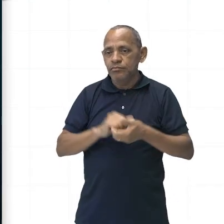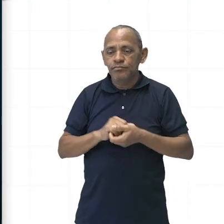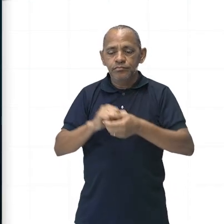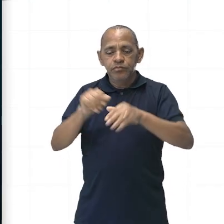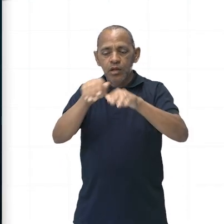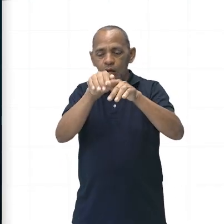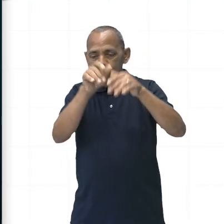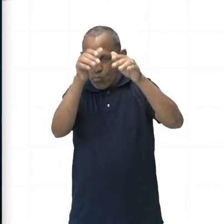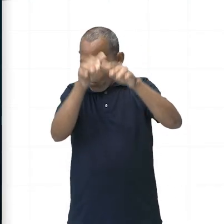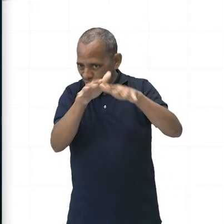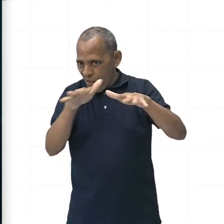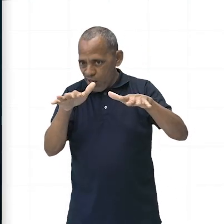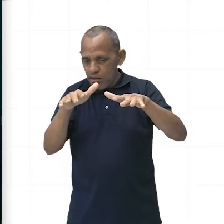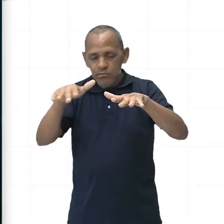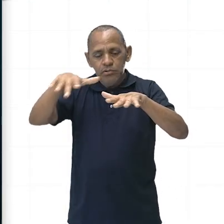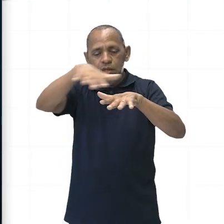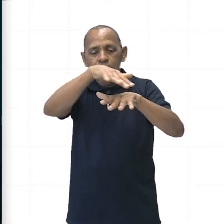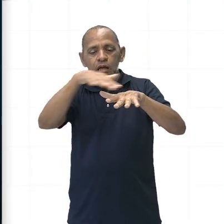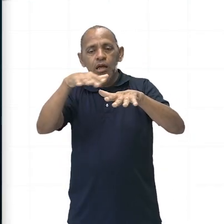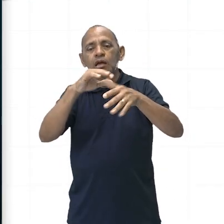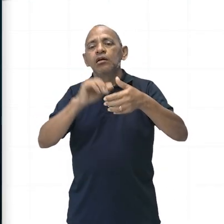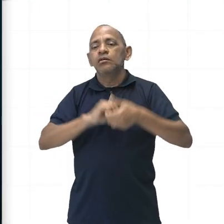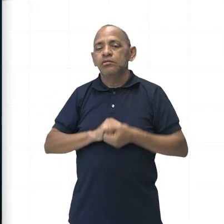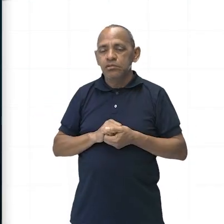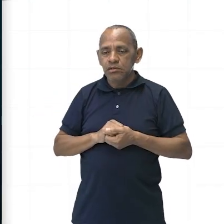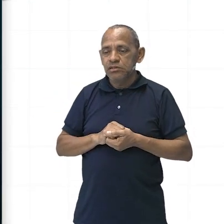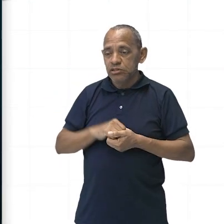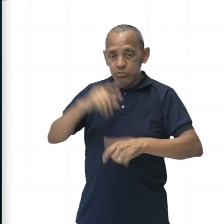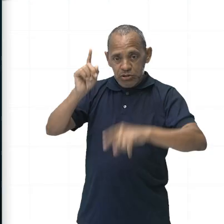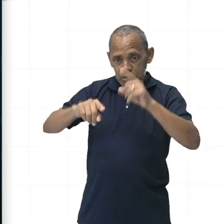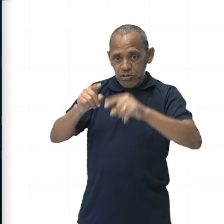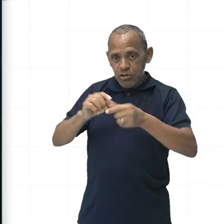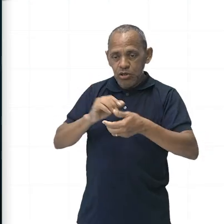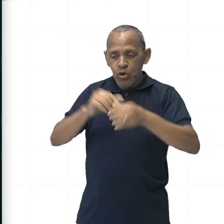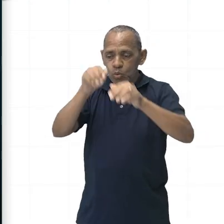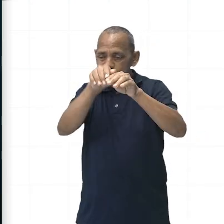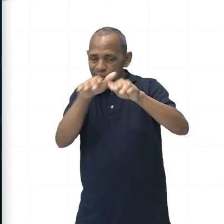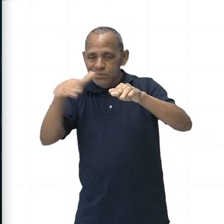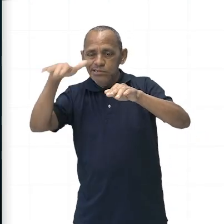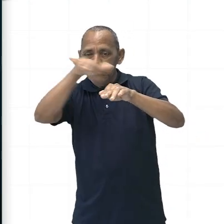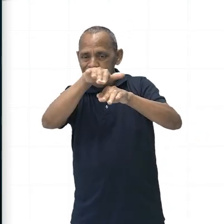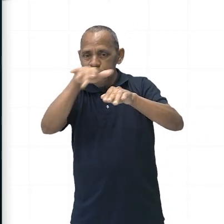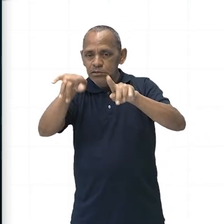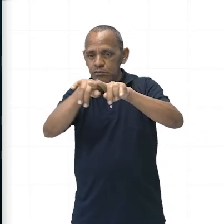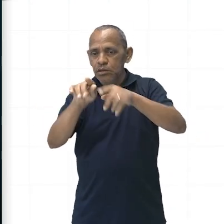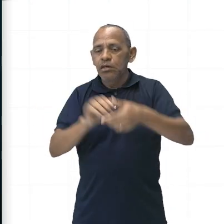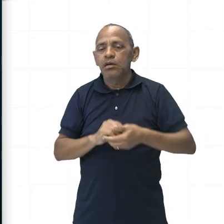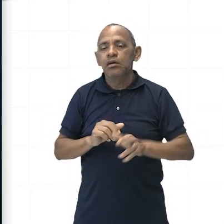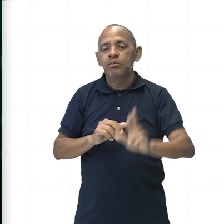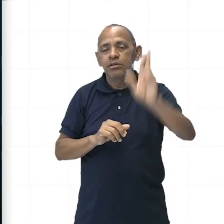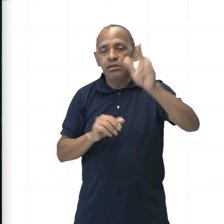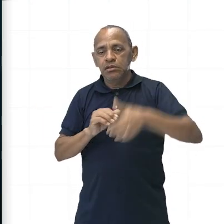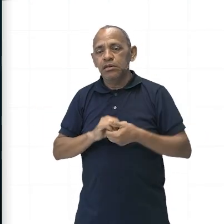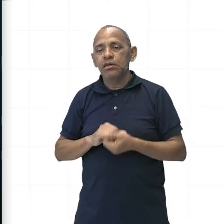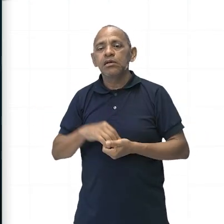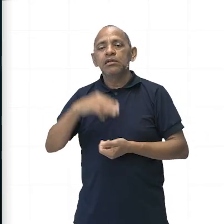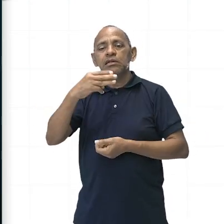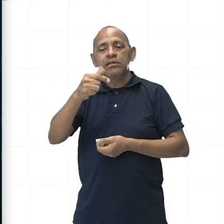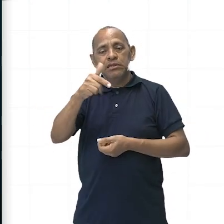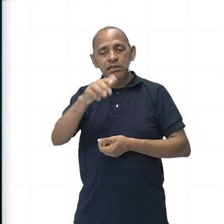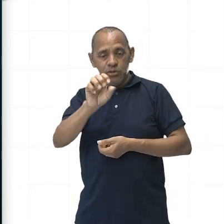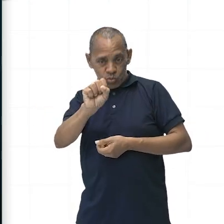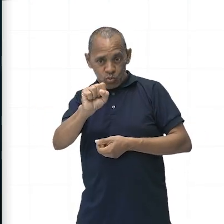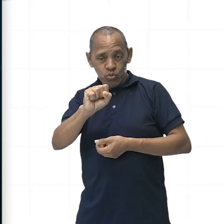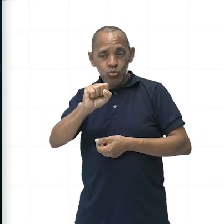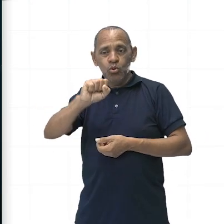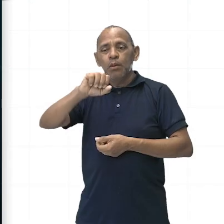do oceano, ou seja, aquilo que está ali boiando, representa cerca de 358 trilhões de